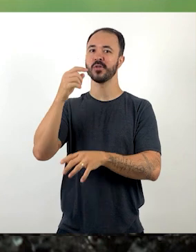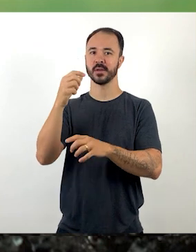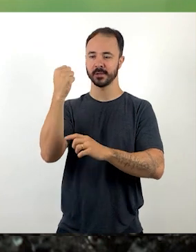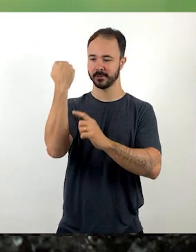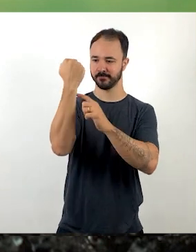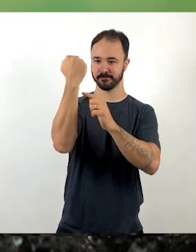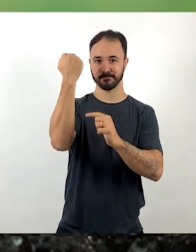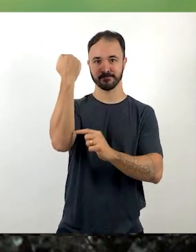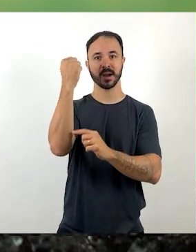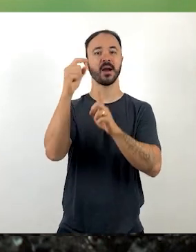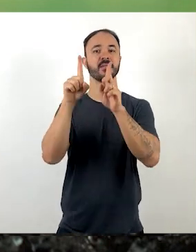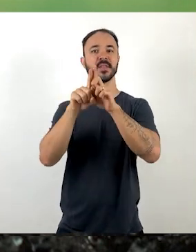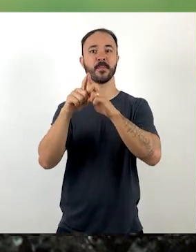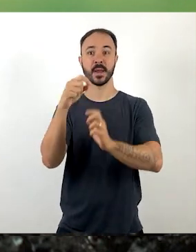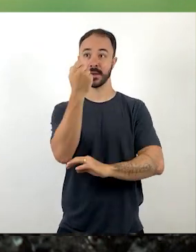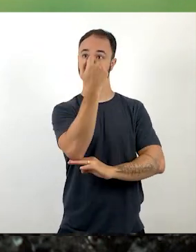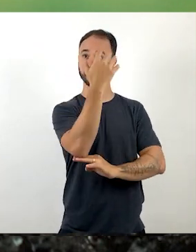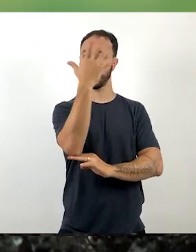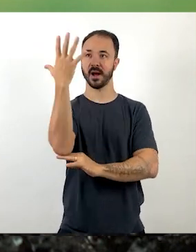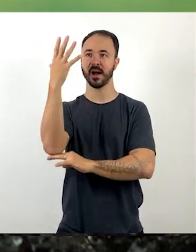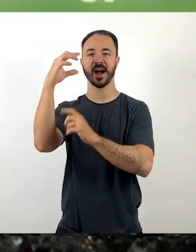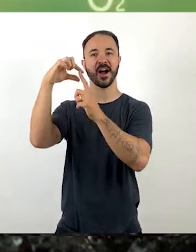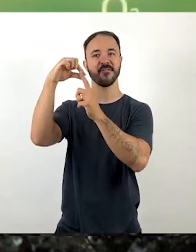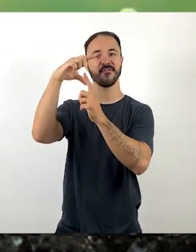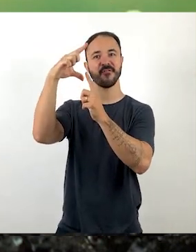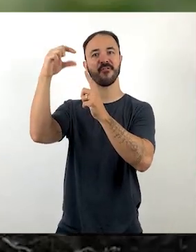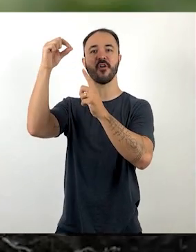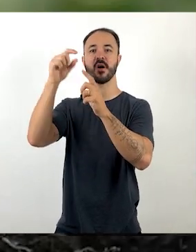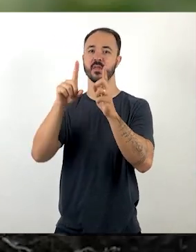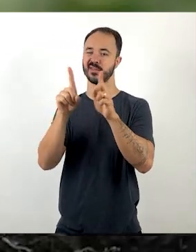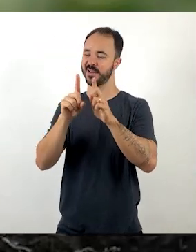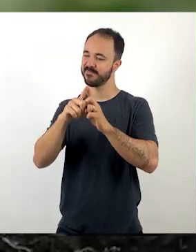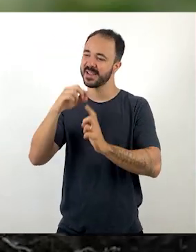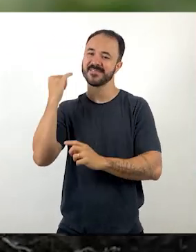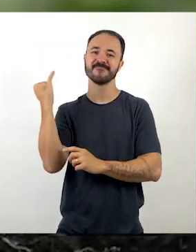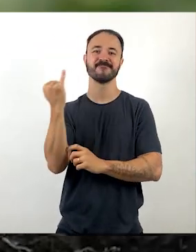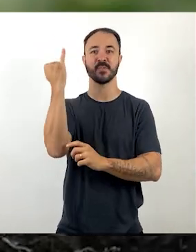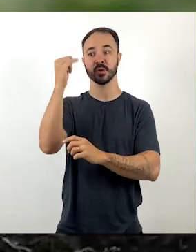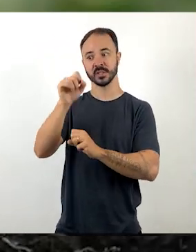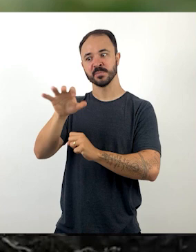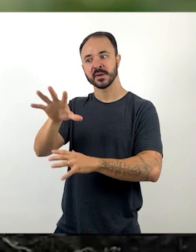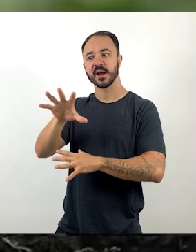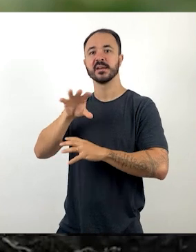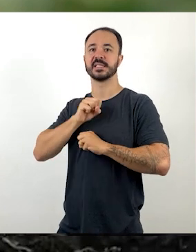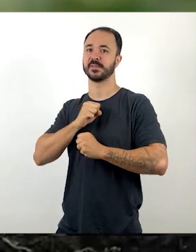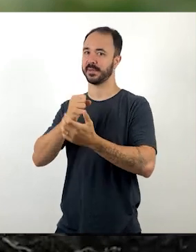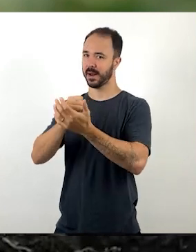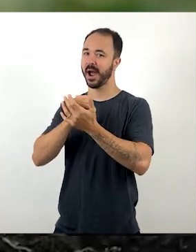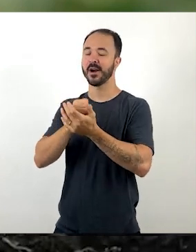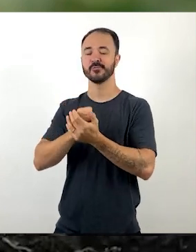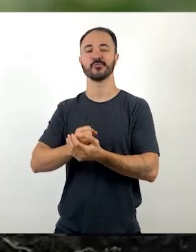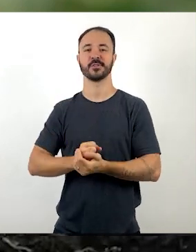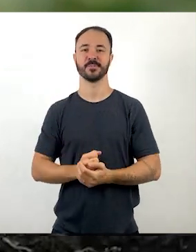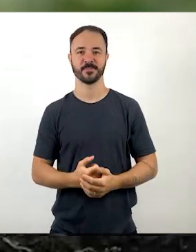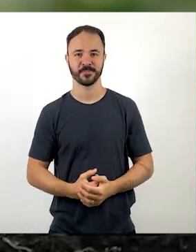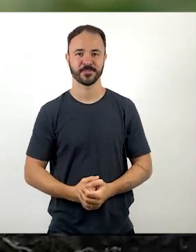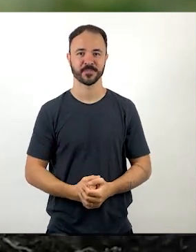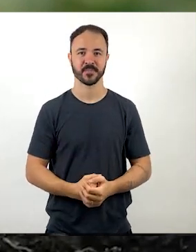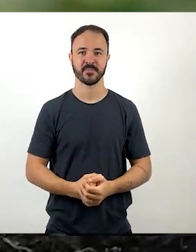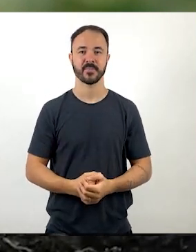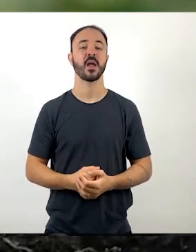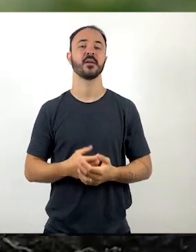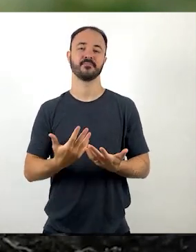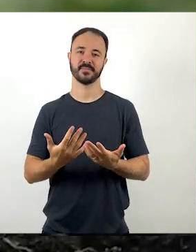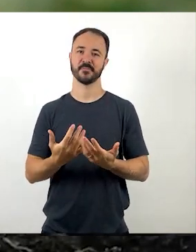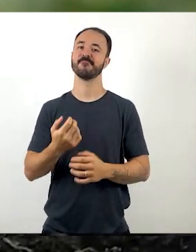Essa respiração é baseada em vários estágios de reações químicas, nas quais os gases são trocados, a energia química é obtida